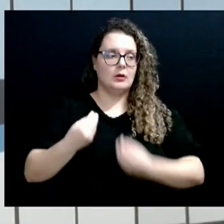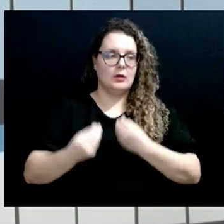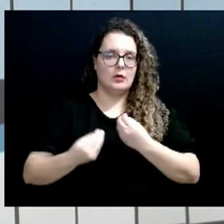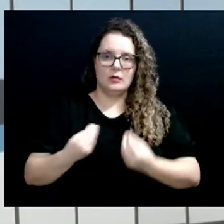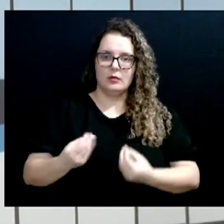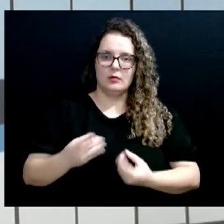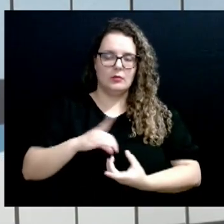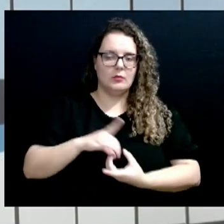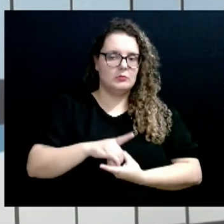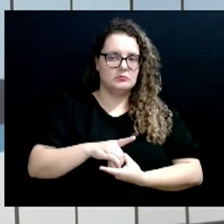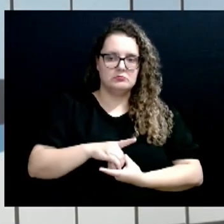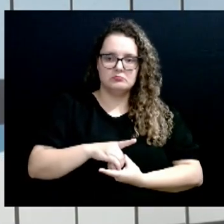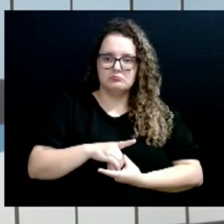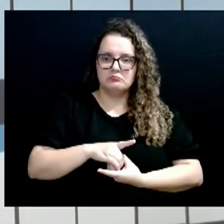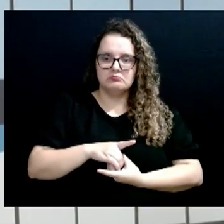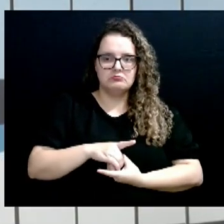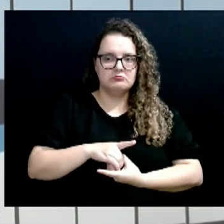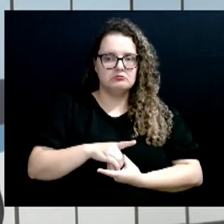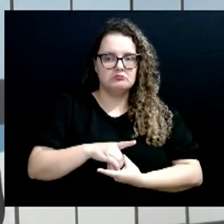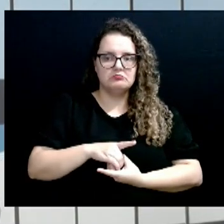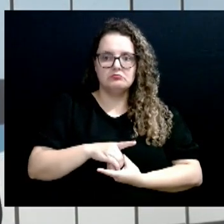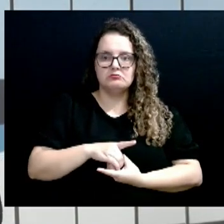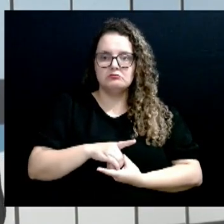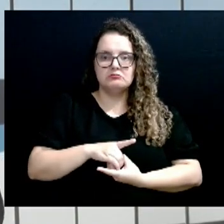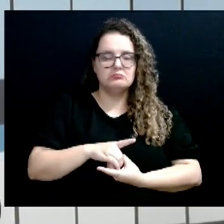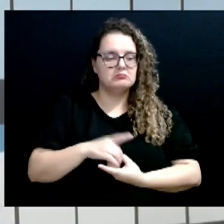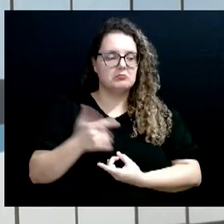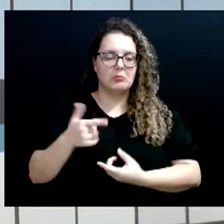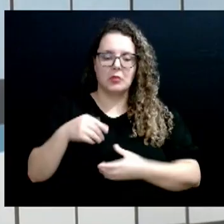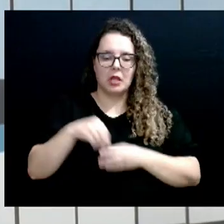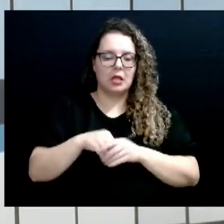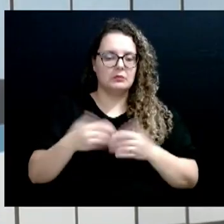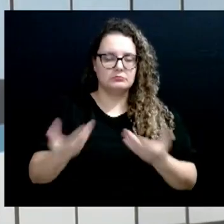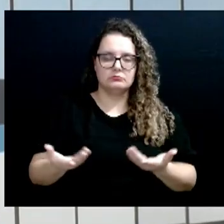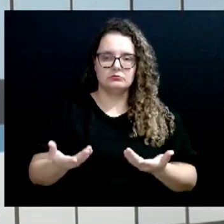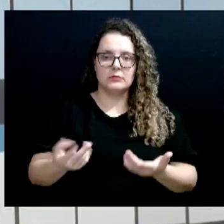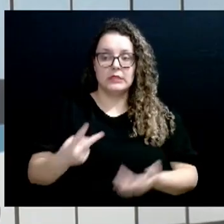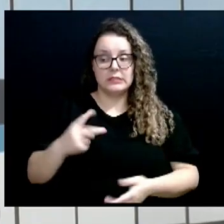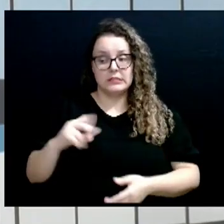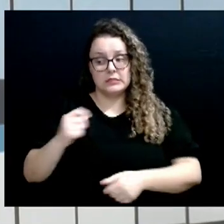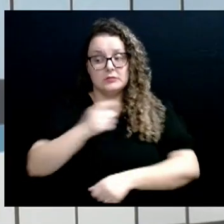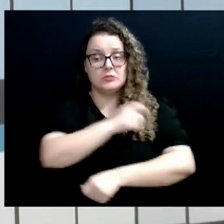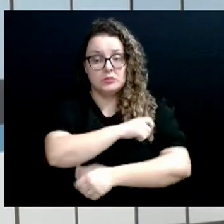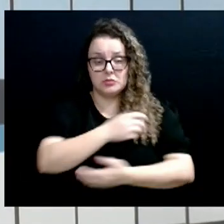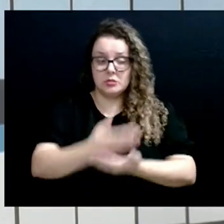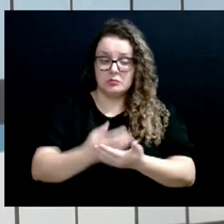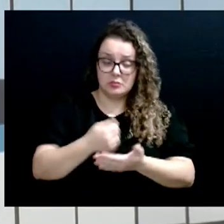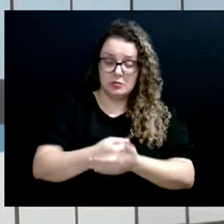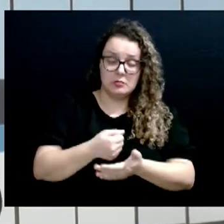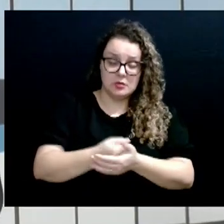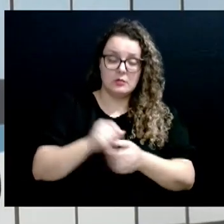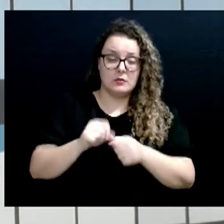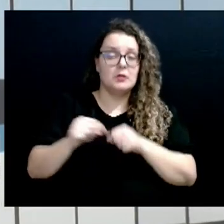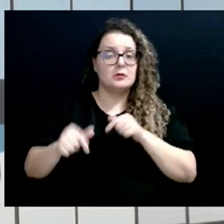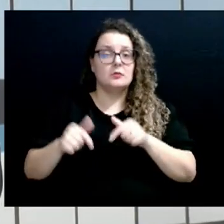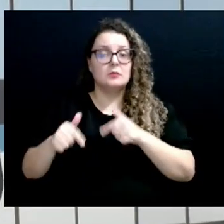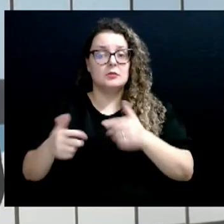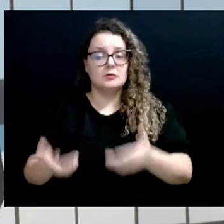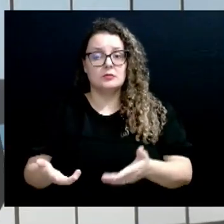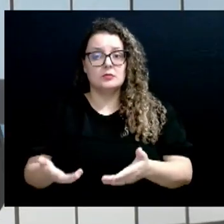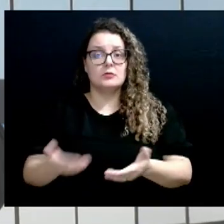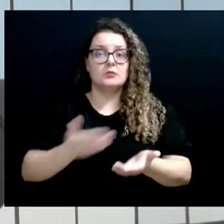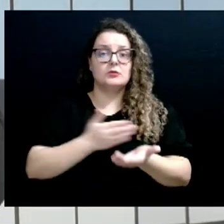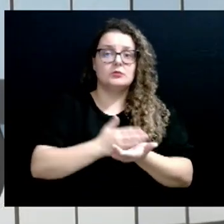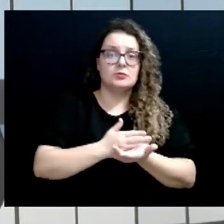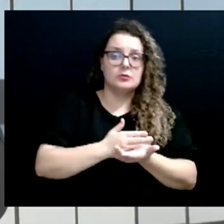porque não tem essa previsão lá. Mas todo esse trabalho, nessas 20 aulas obrigatórias, a gente faz esse trabalho, sim, de começar ali desde